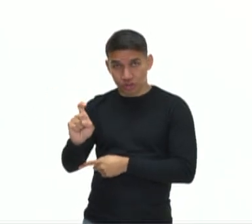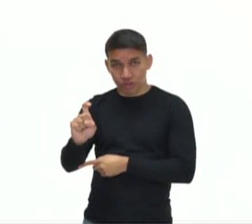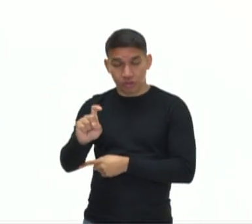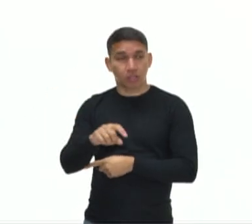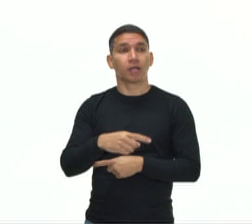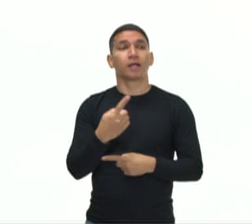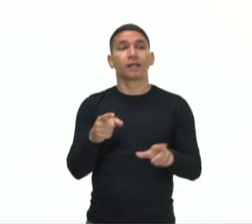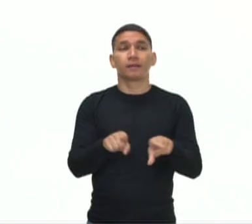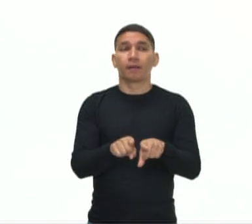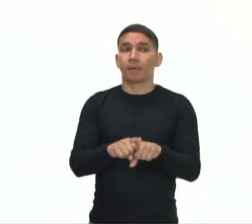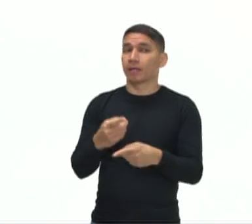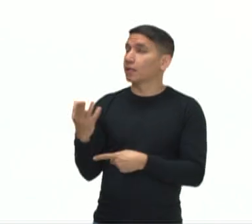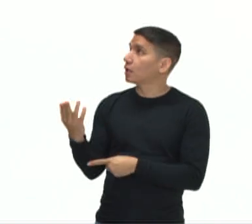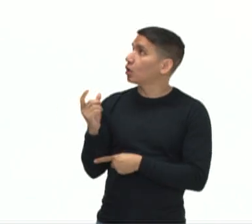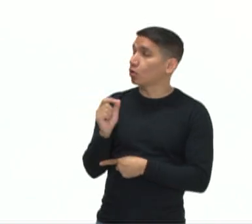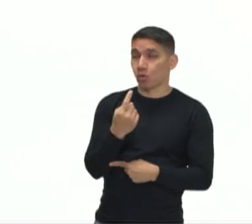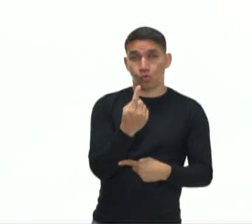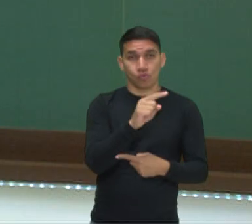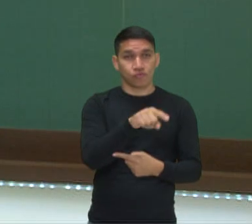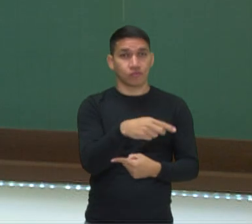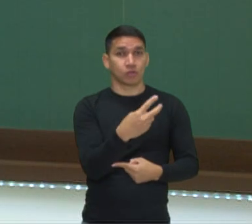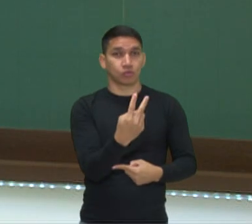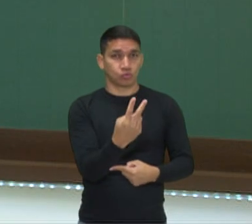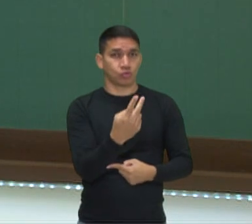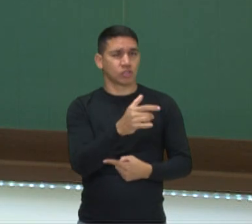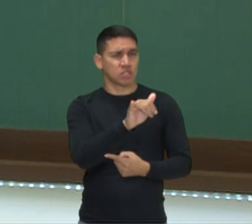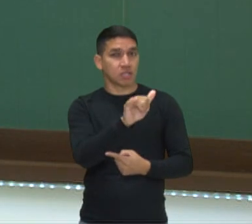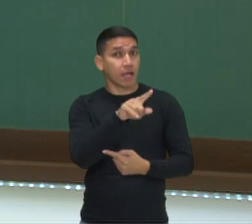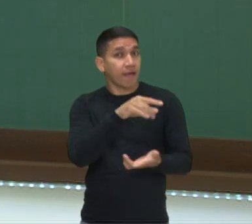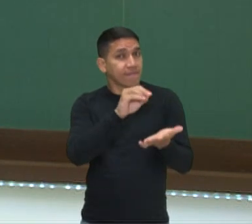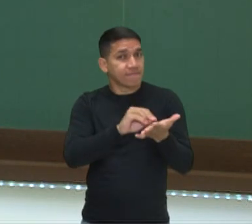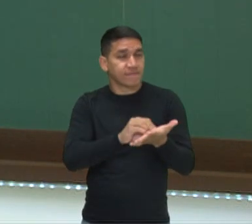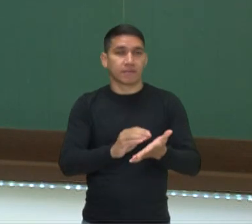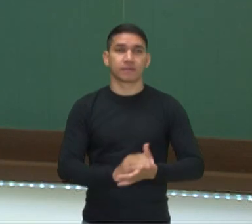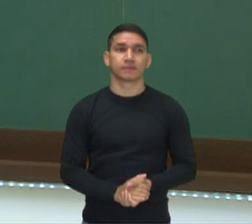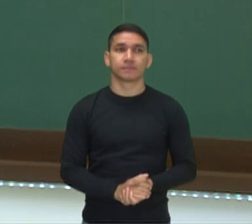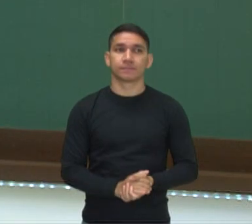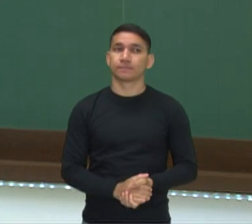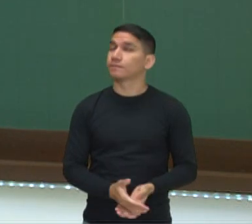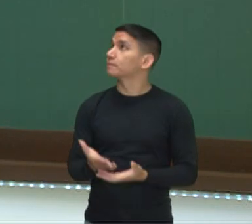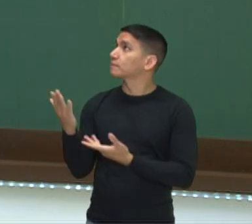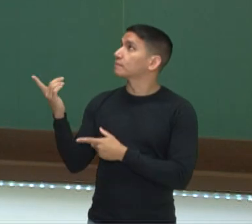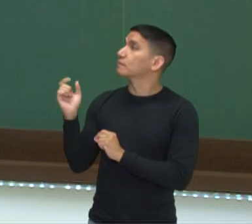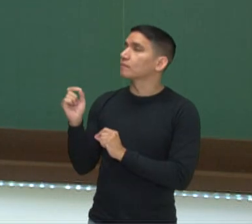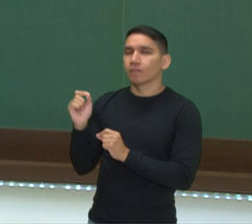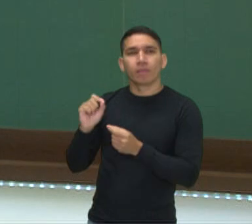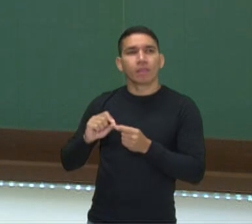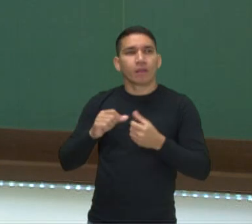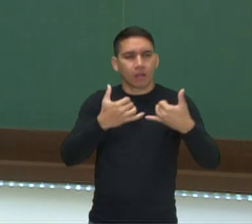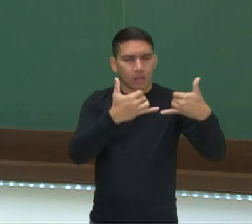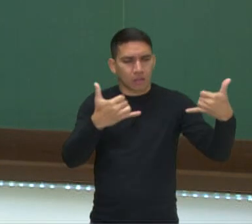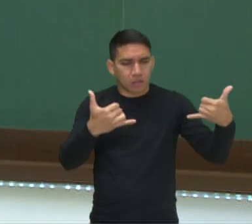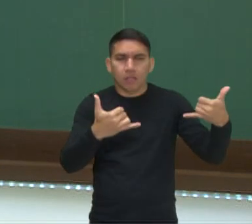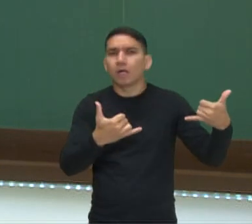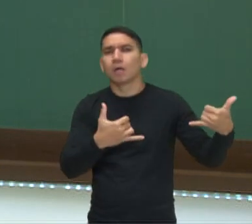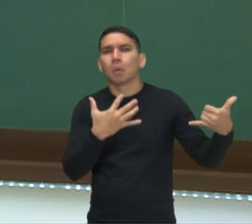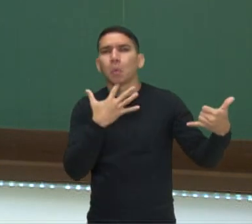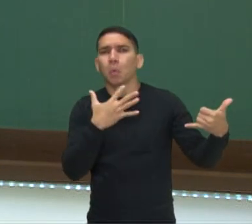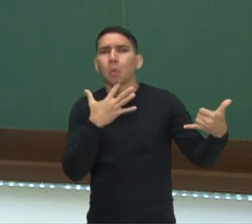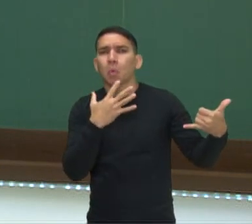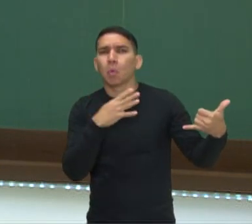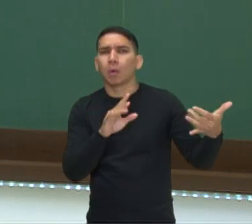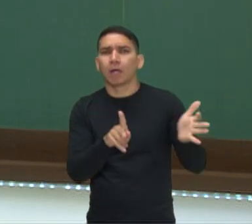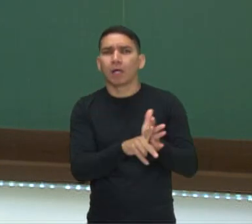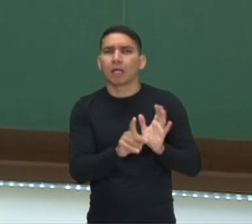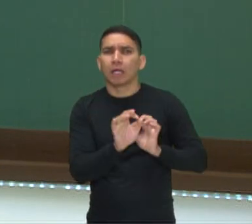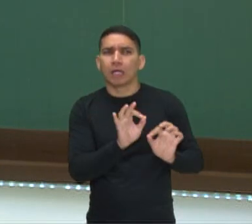que é o que falta. Vai fazer uma diferencinha ali. Então, esta medida desconhecida,